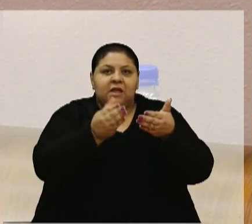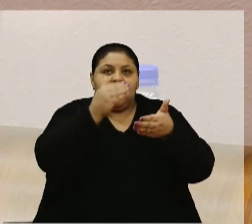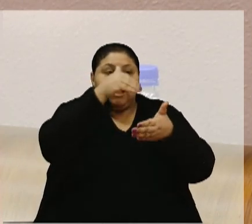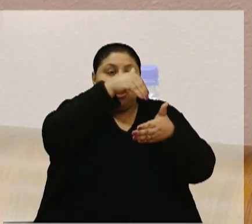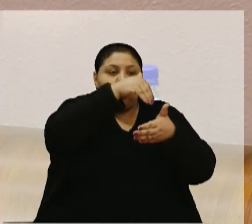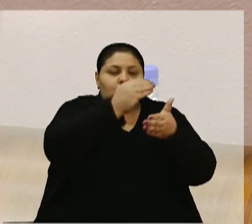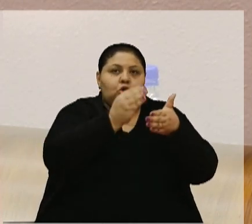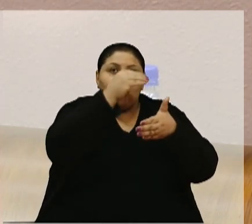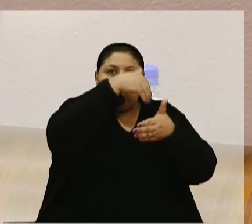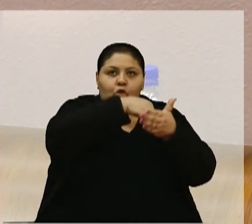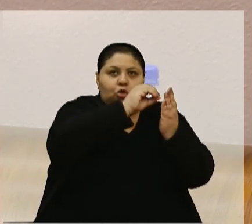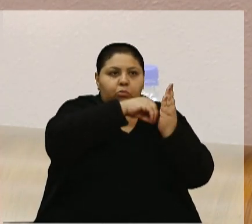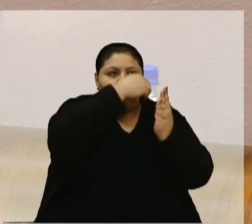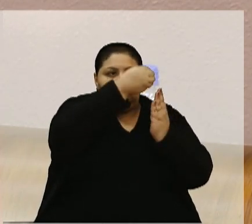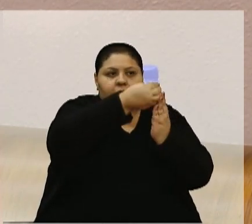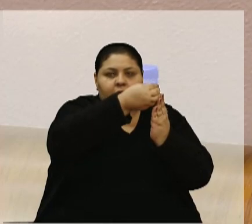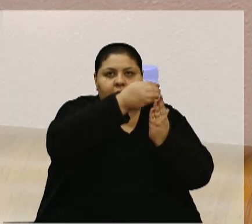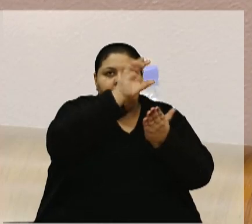do município de Caxias do Sul.